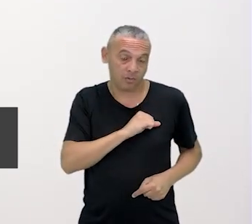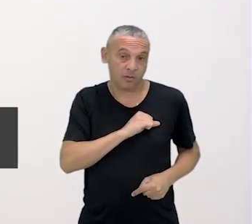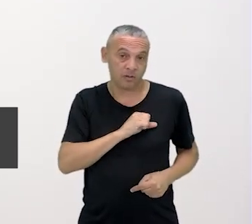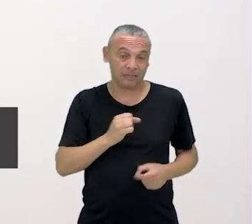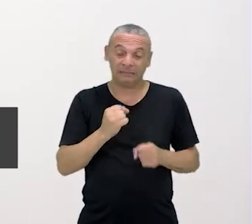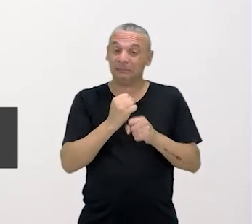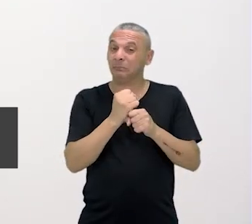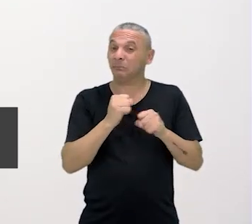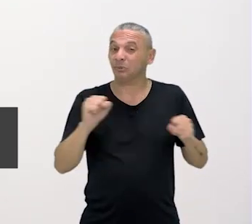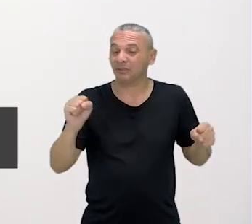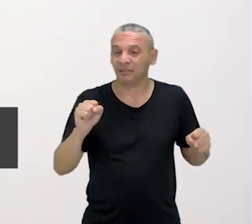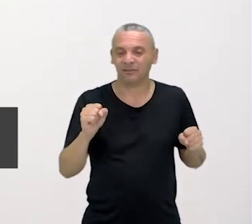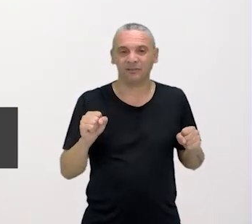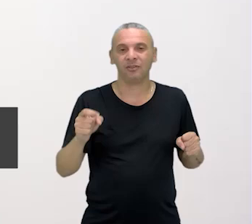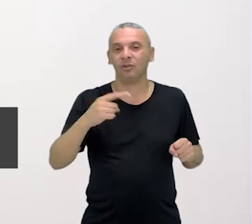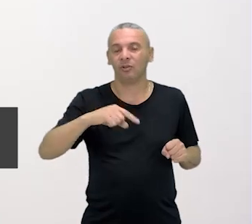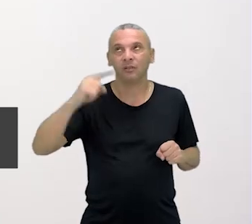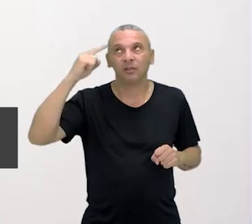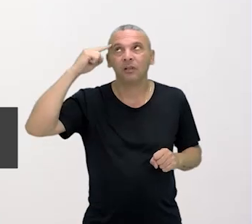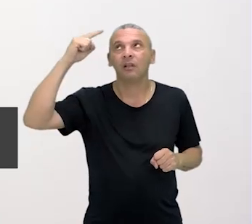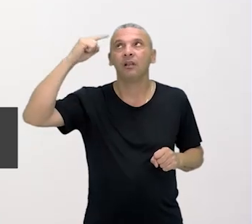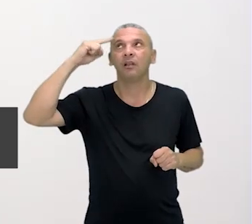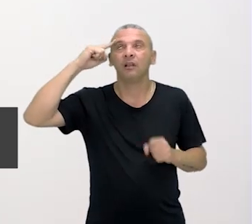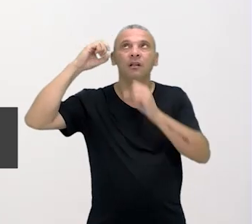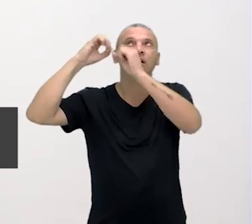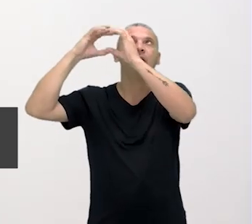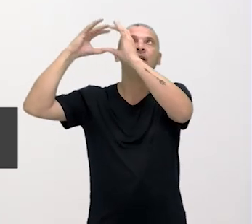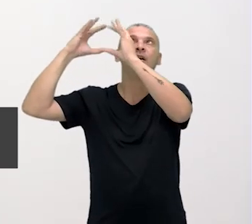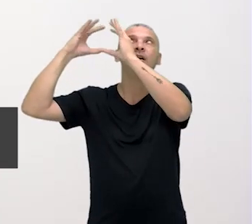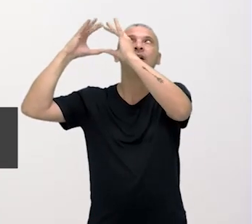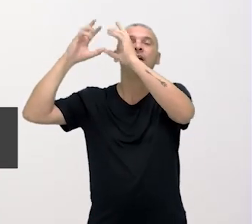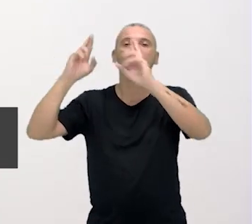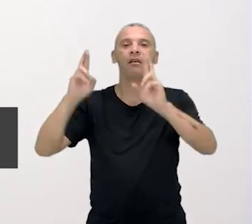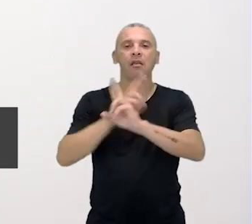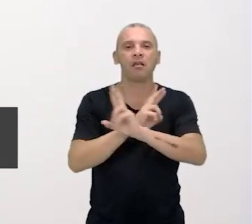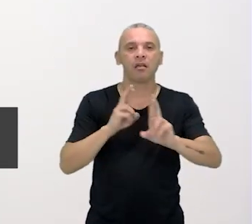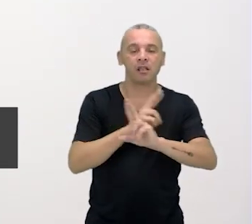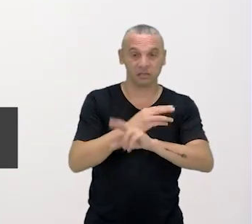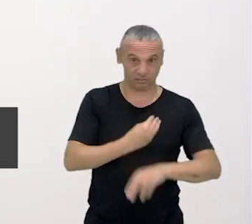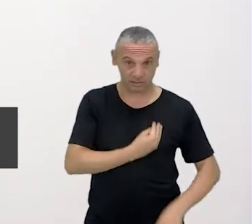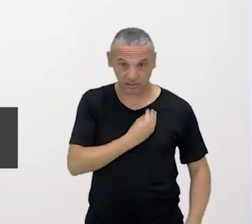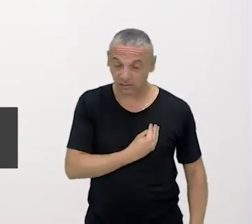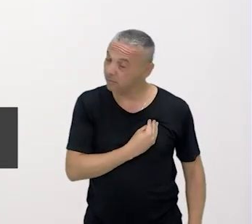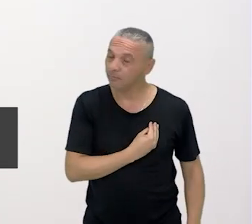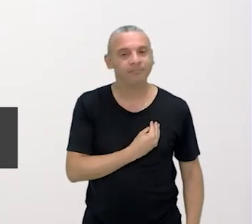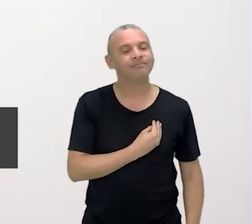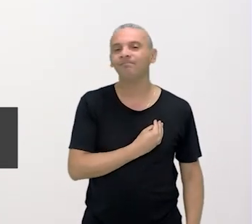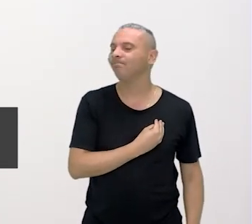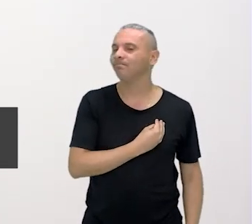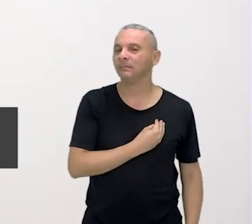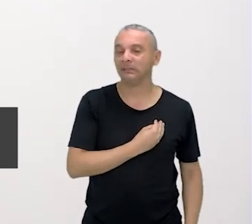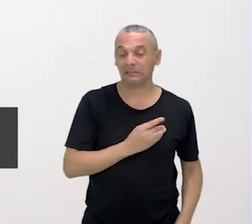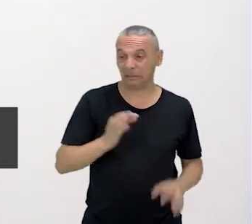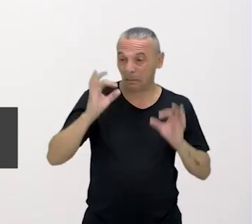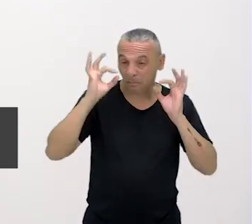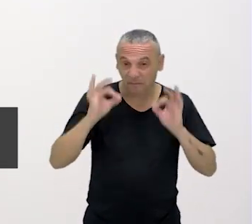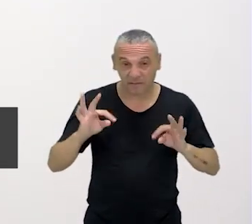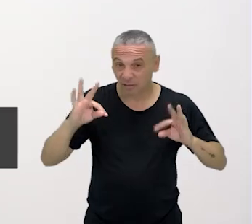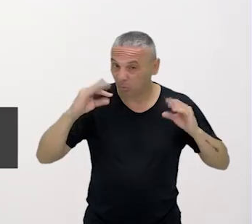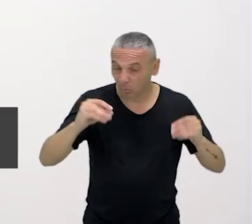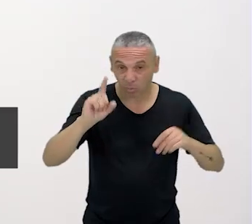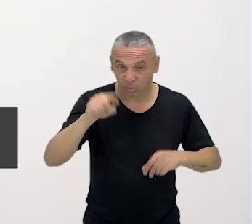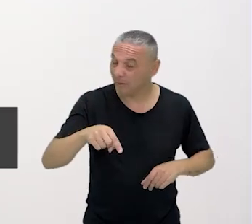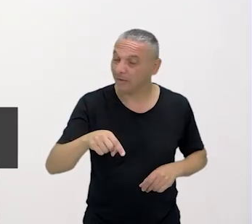gente idealiza as relações, e ela não existe ainda, ela não existiu, e não vai ser como a gente quer, porque as pessoas não